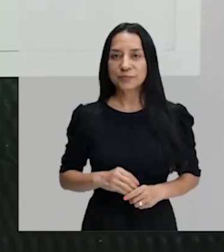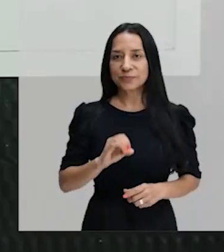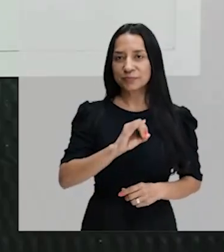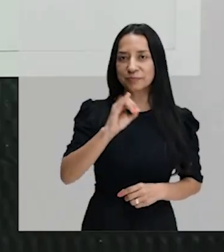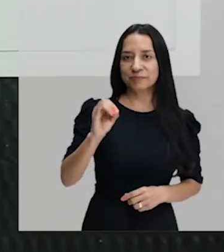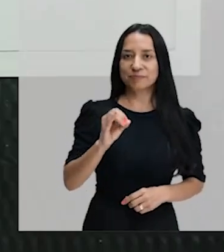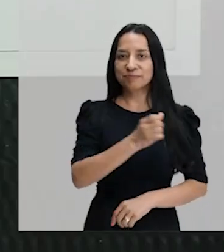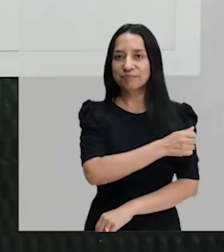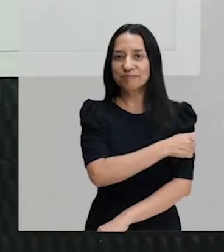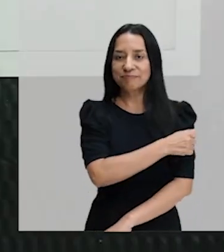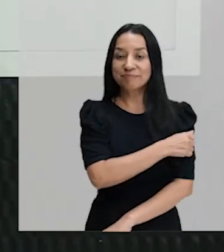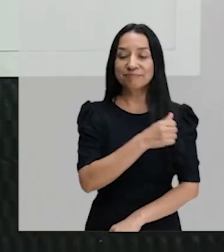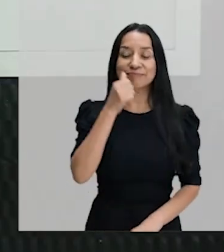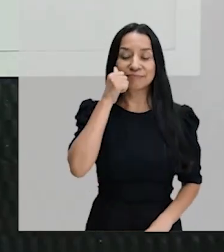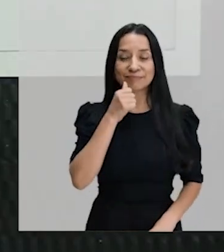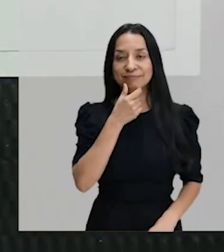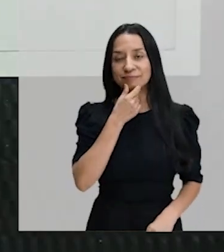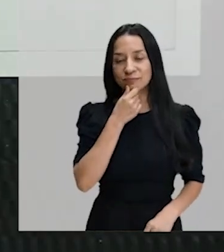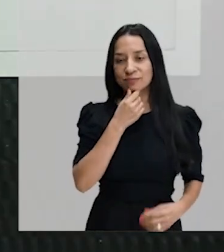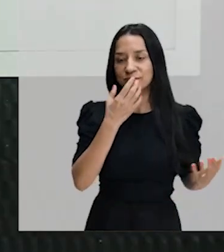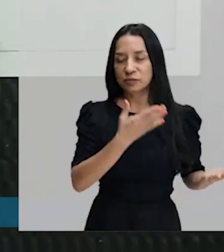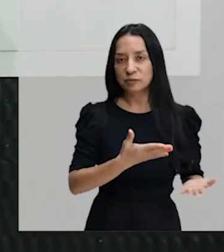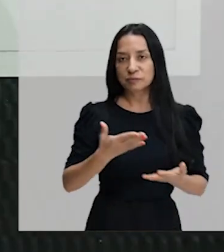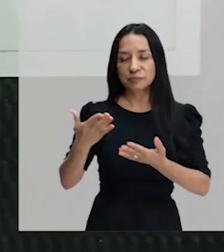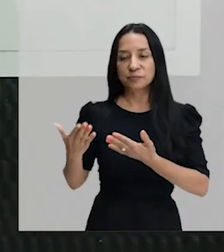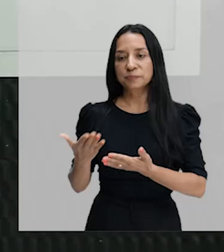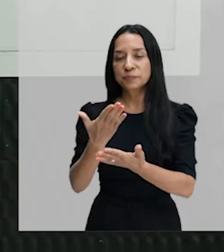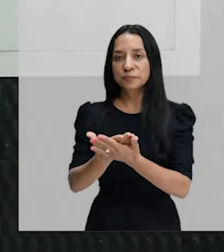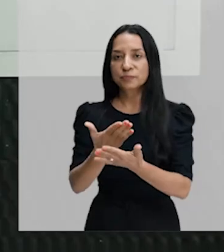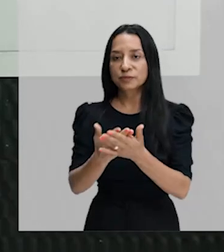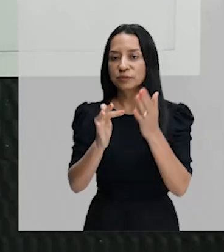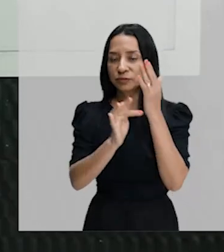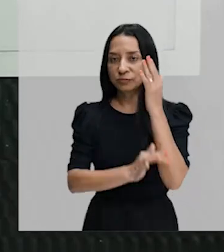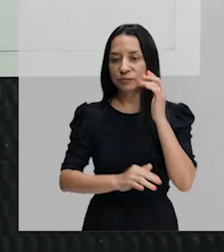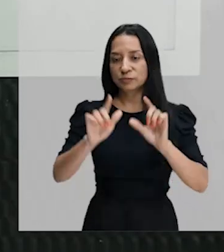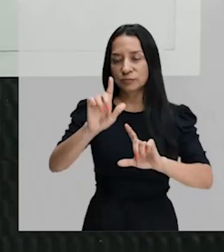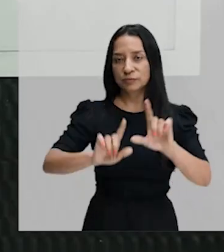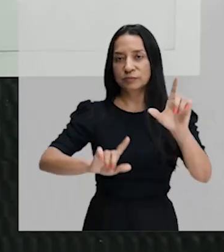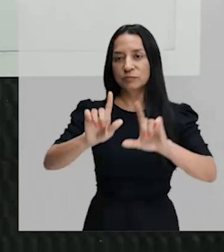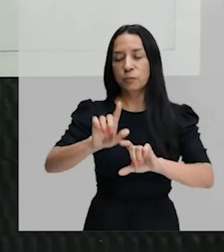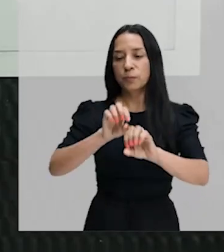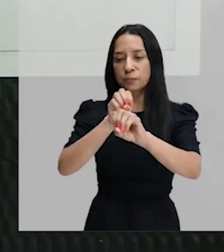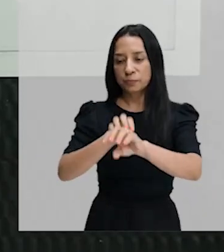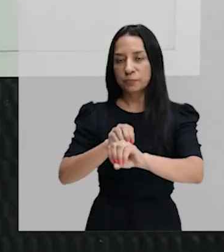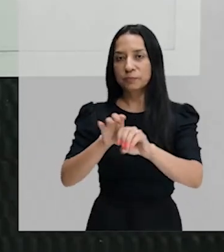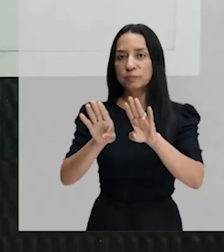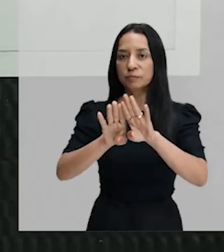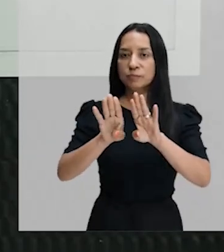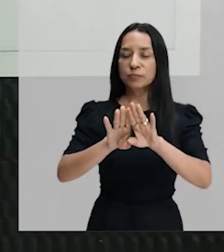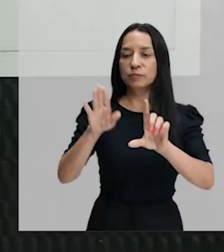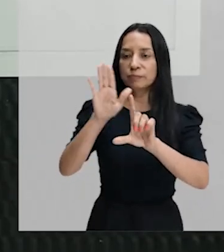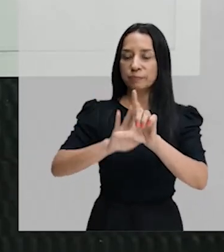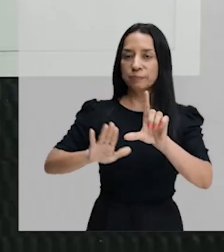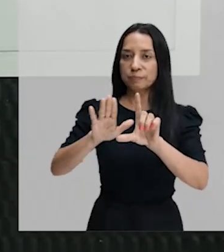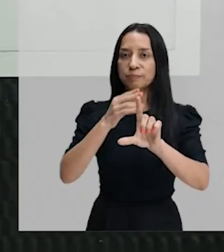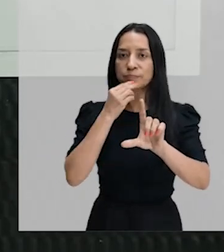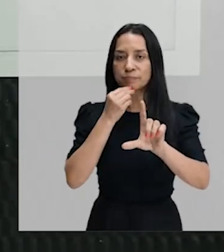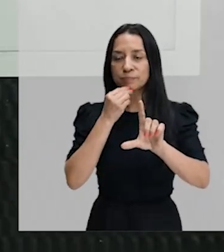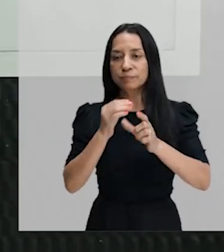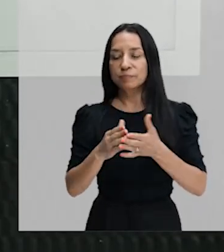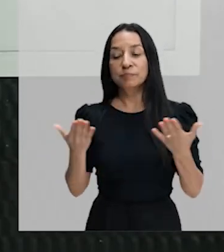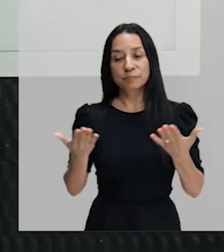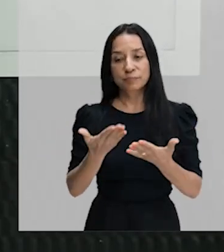Olá aluno Olá aluna bem-vindo a mais uma aula de física aqui para TV educação e também pela plataforma Gonçalves Dias